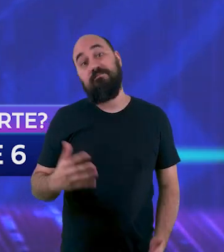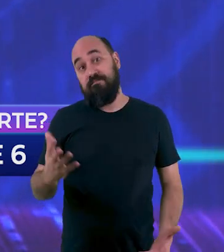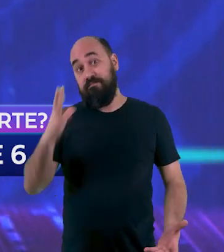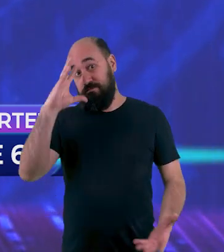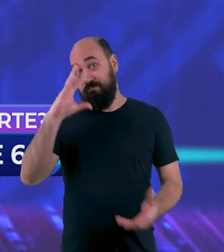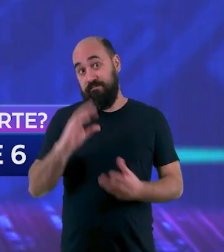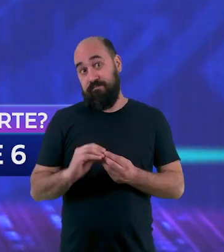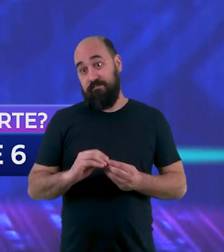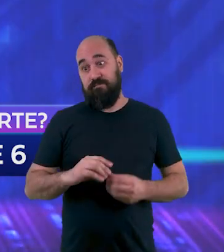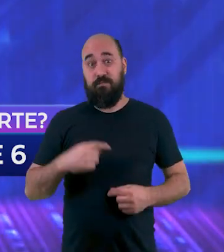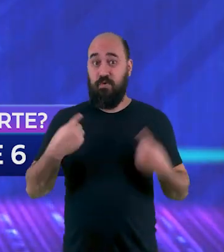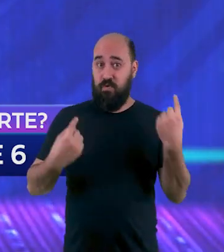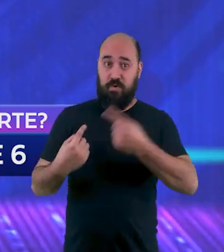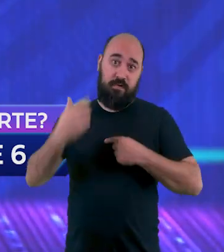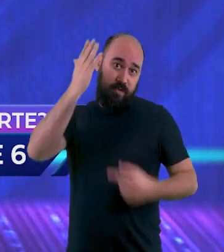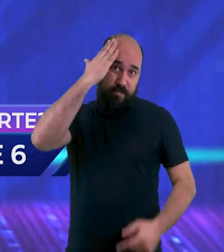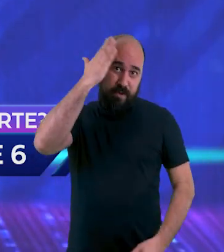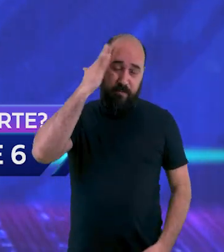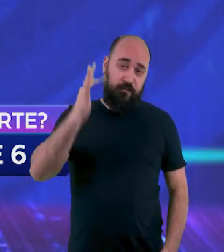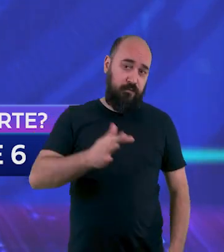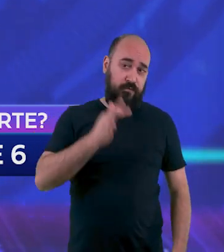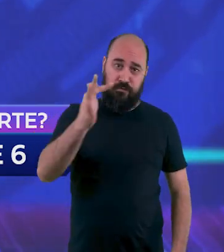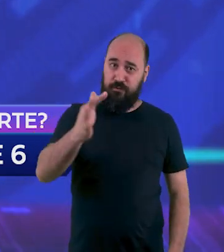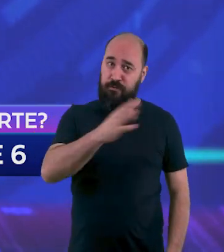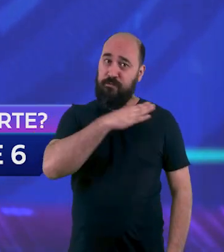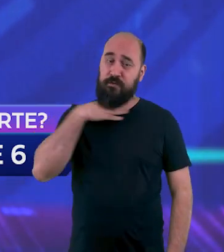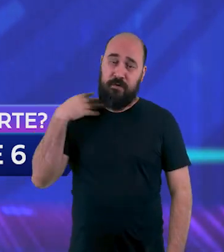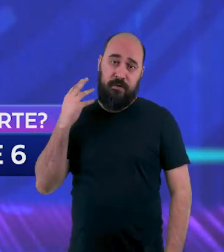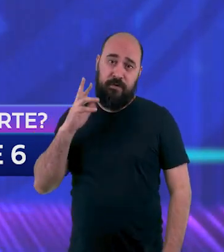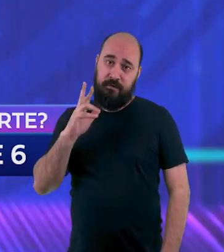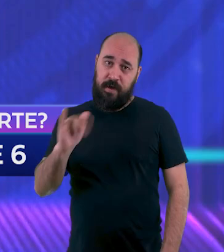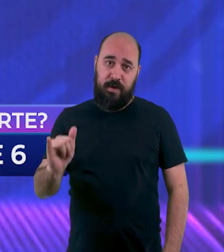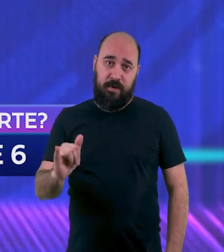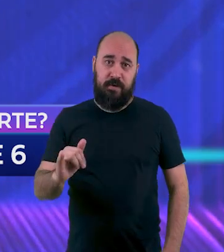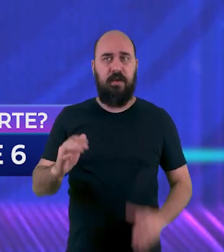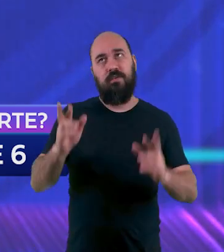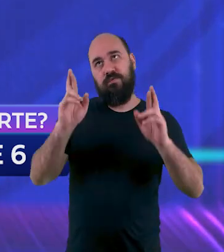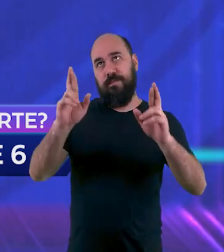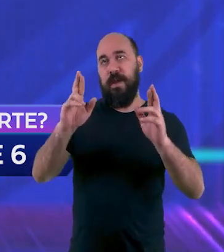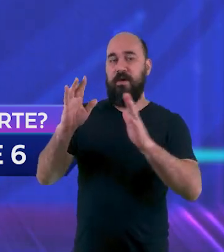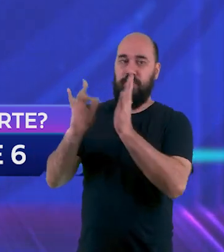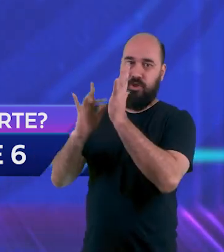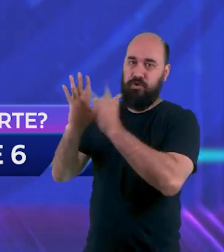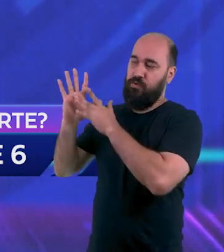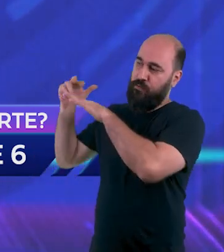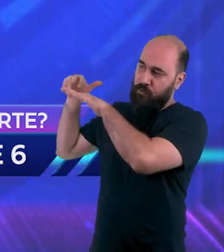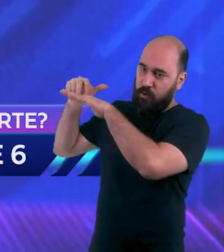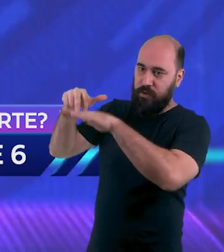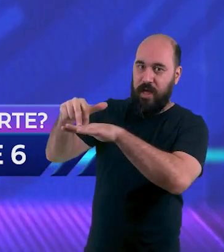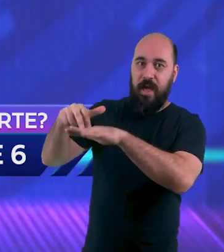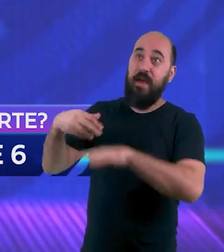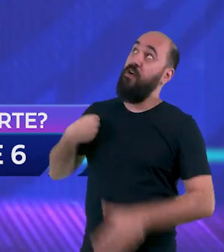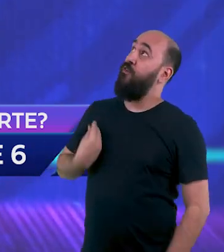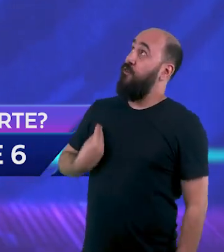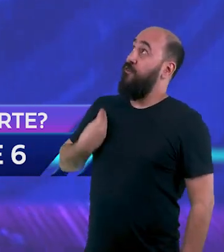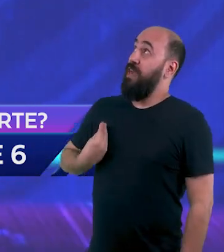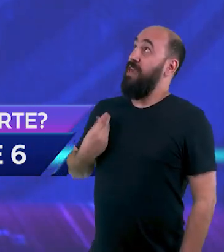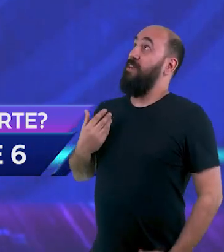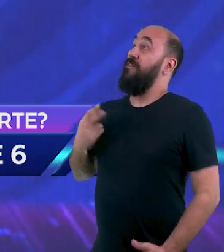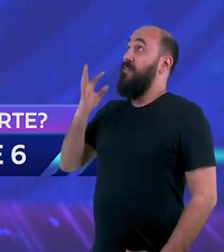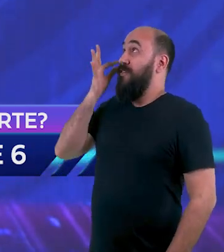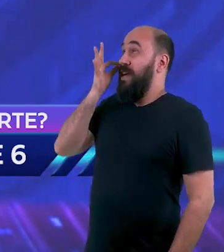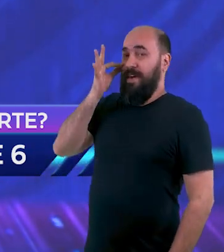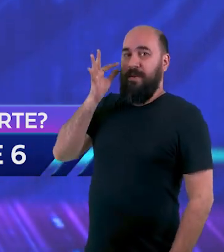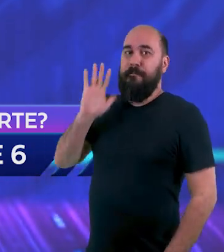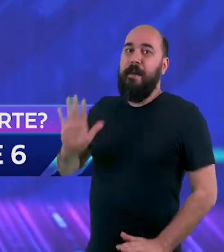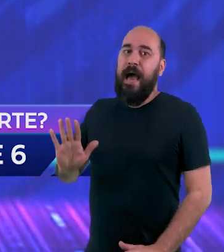vivos vão morrer. A gente espera não morrer, que Jesus volte antes, a gente suba para o céu e não passemos pela morte. Mas se isso não acontecer, você